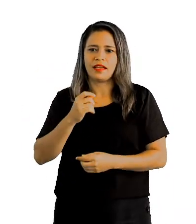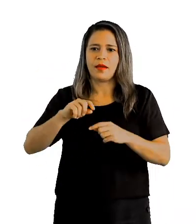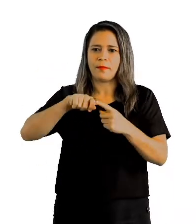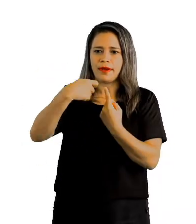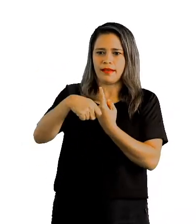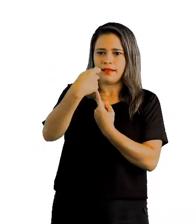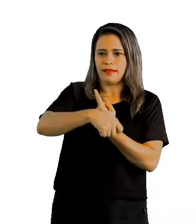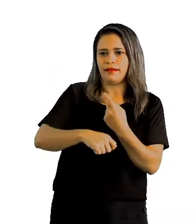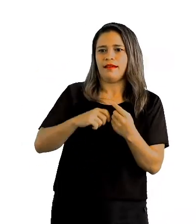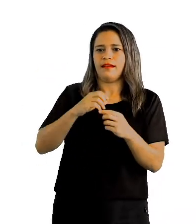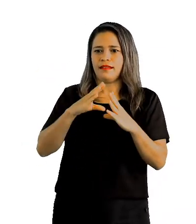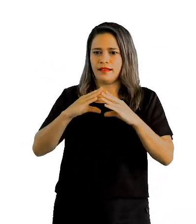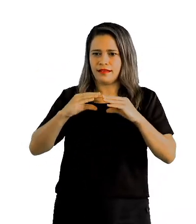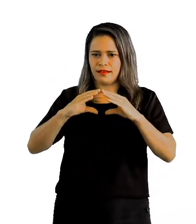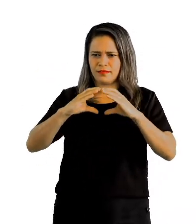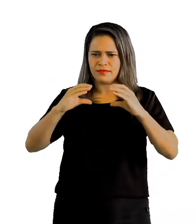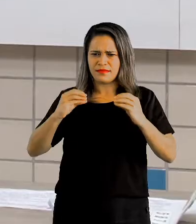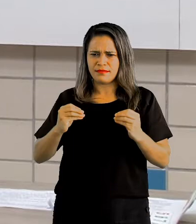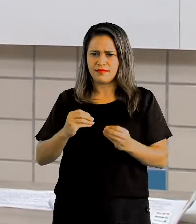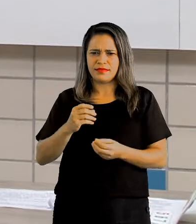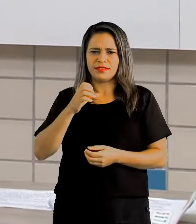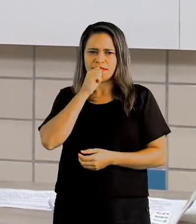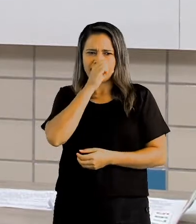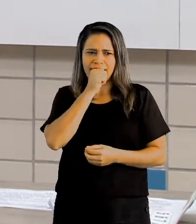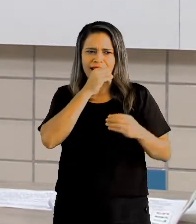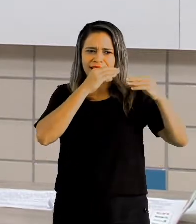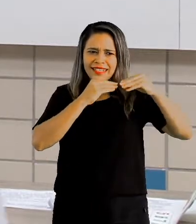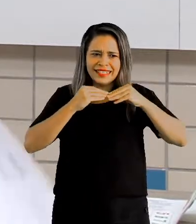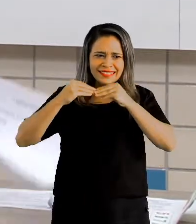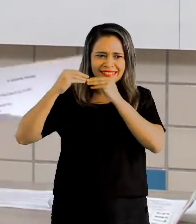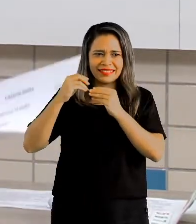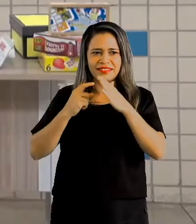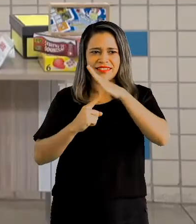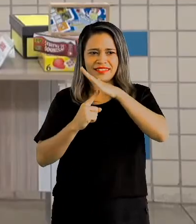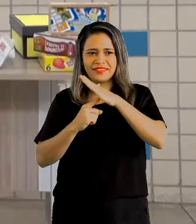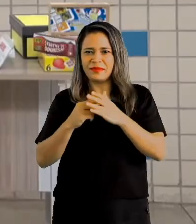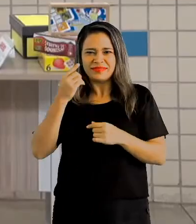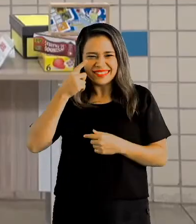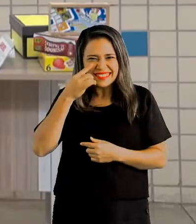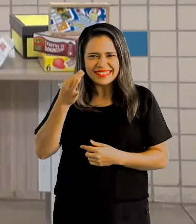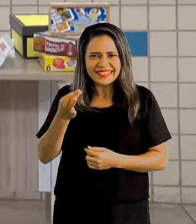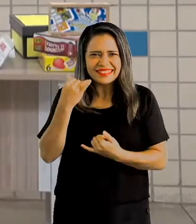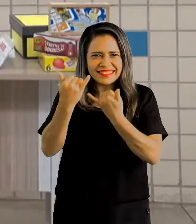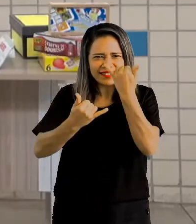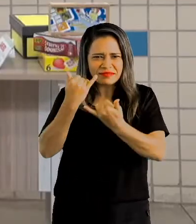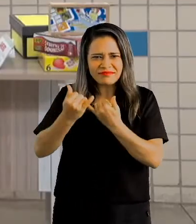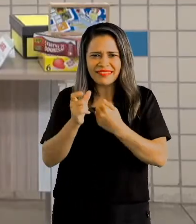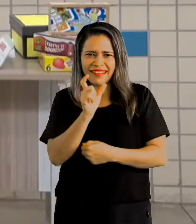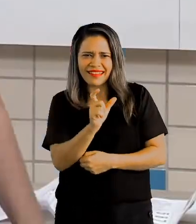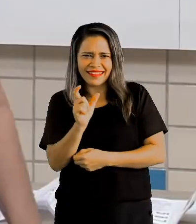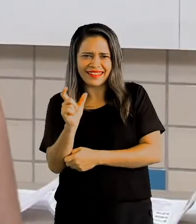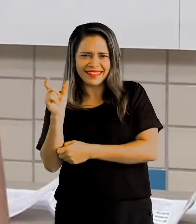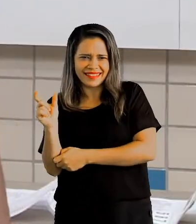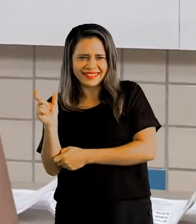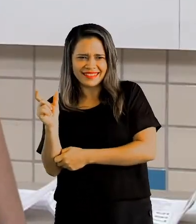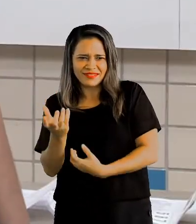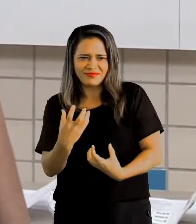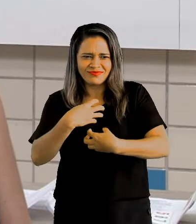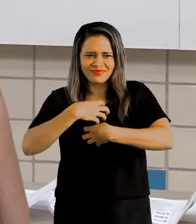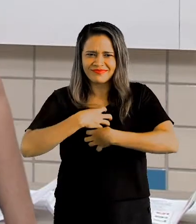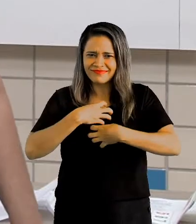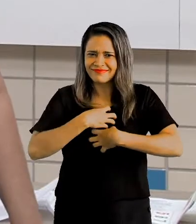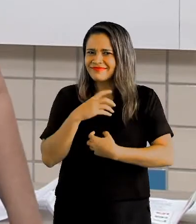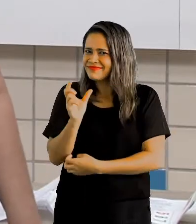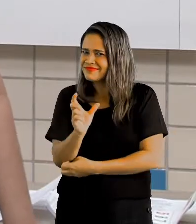feira e domingo também não. Prestaram que legal, que delícia brincar com as palavras, colocar sentimento nas